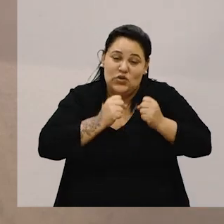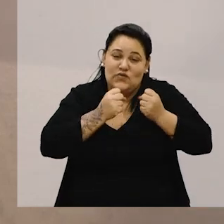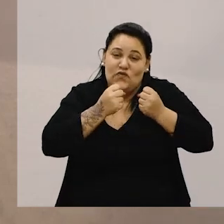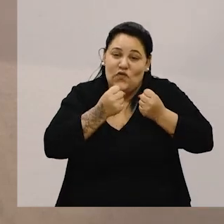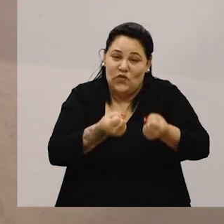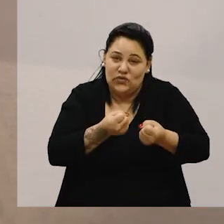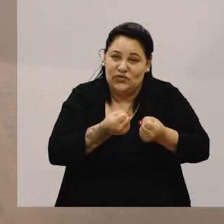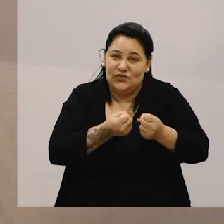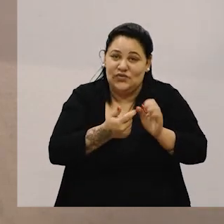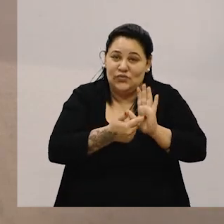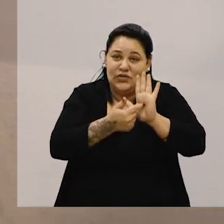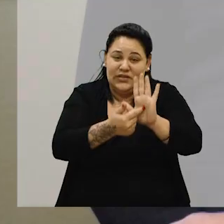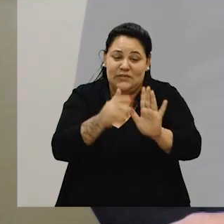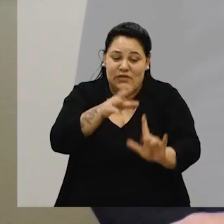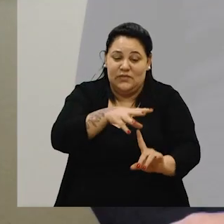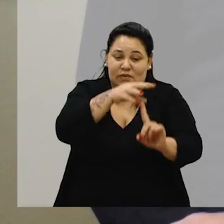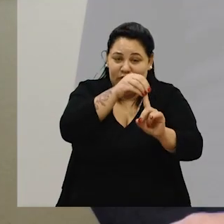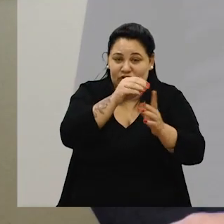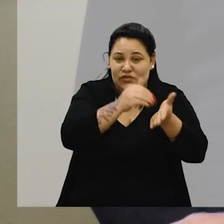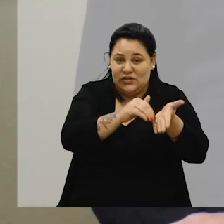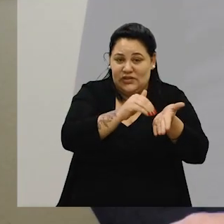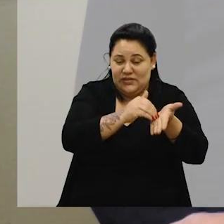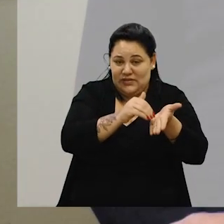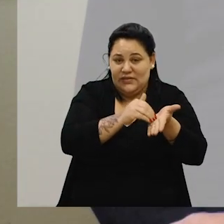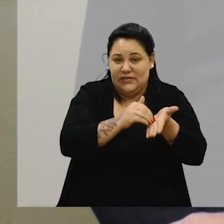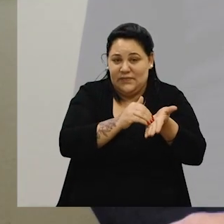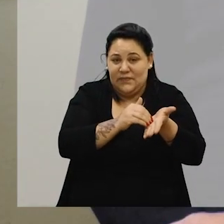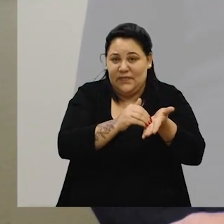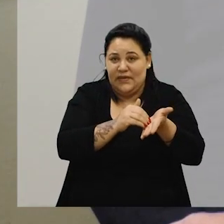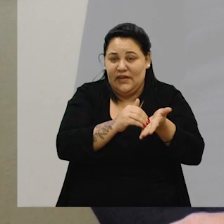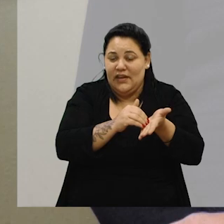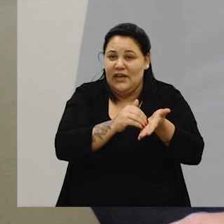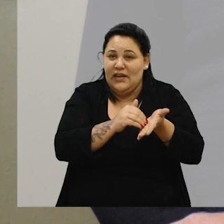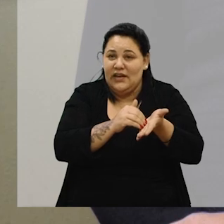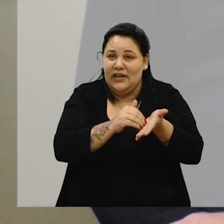também de destaque aos escritores caxienses, porque